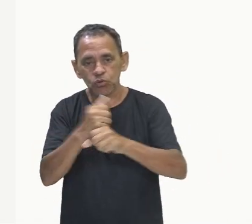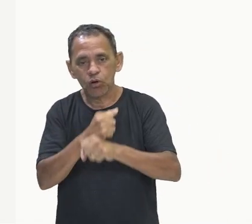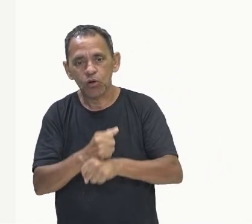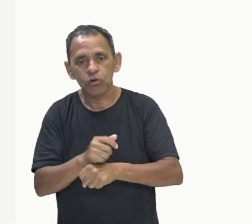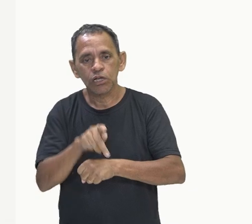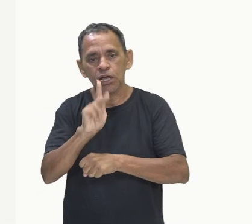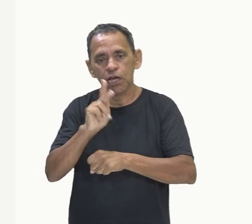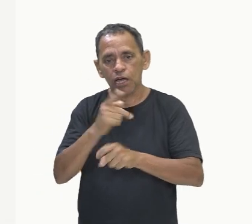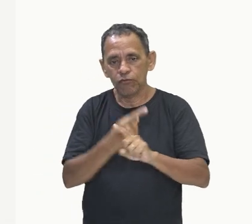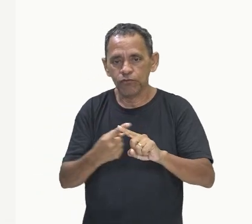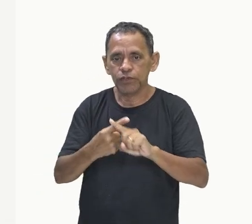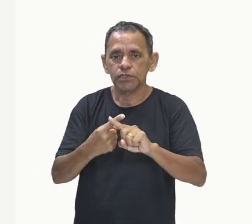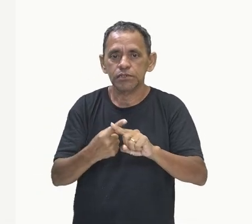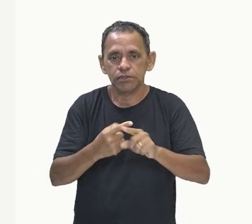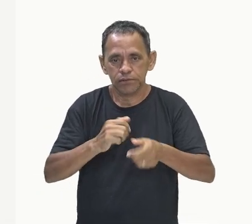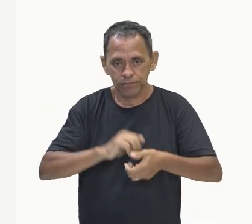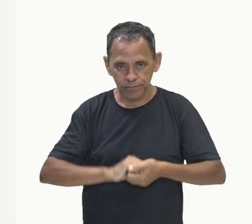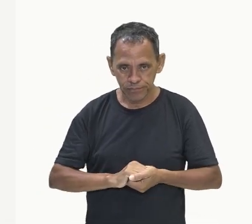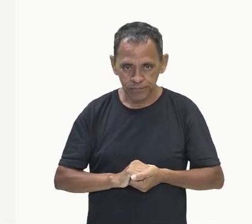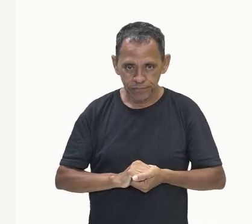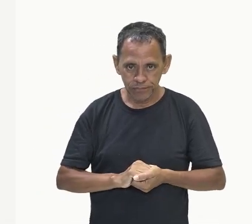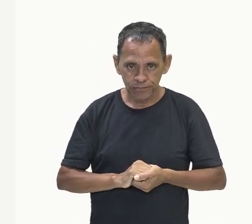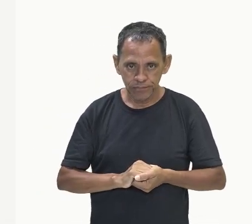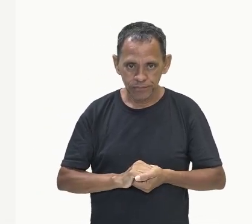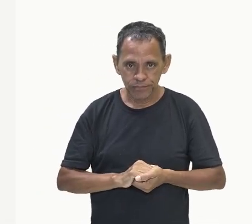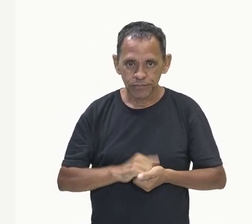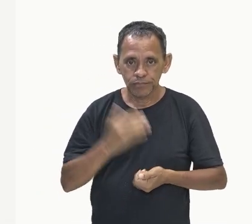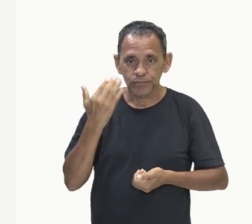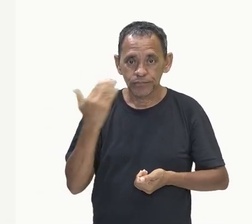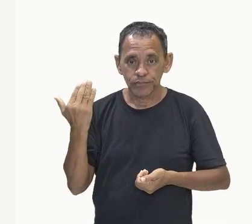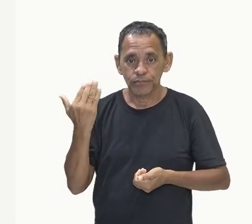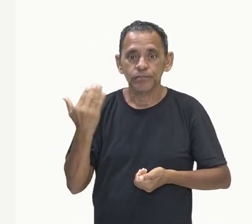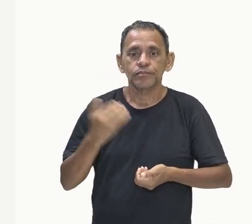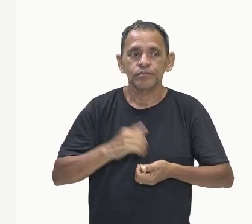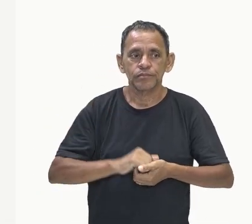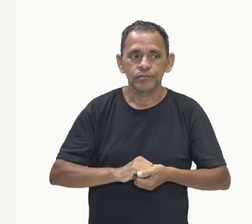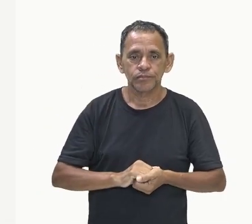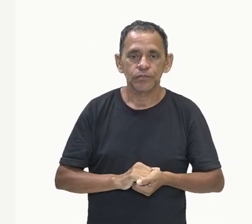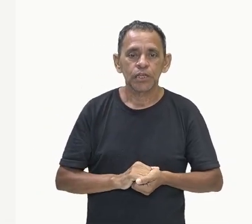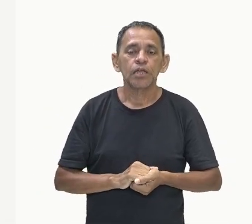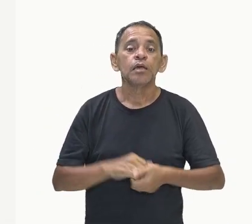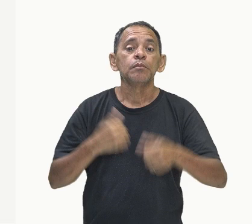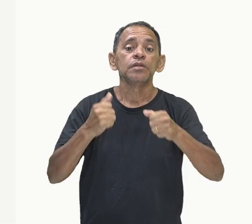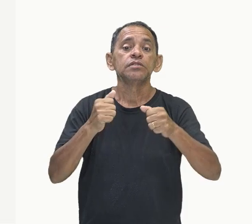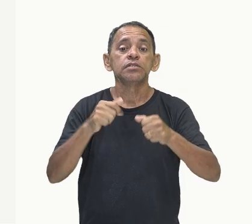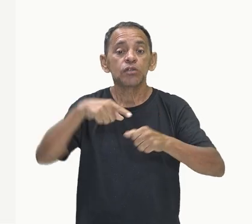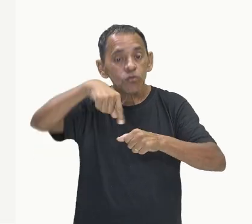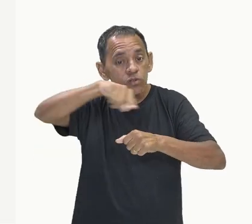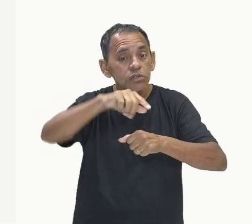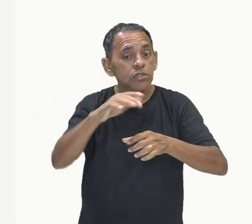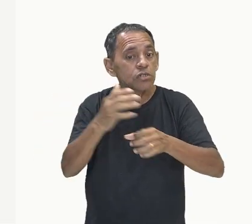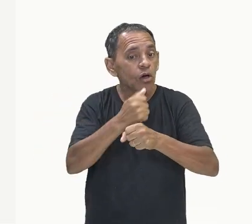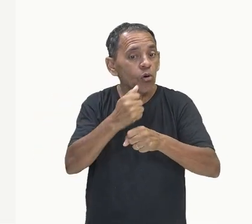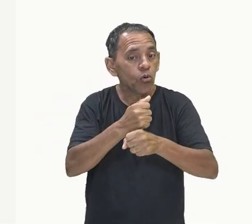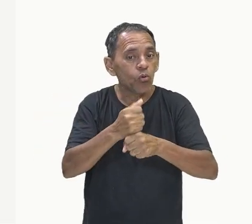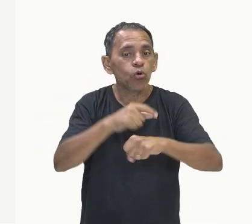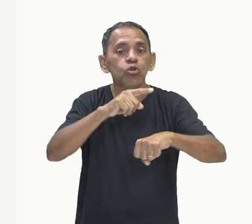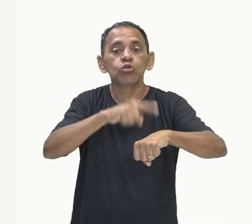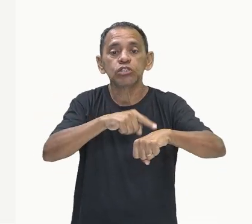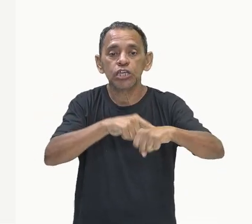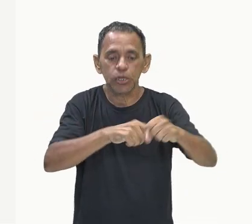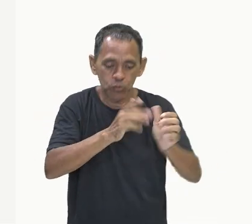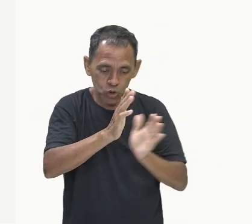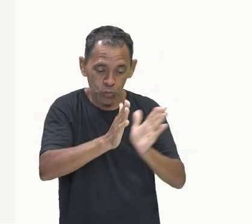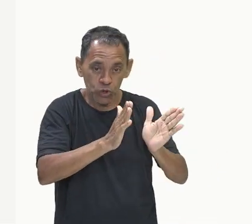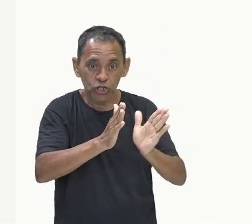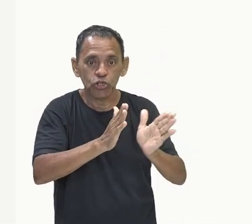de Kepler. E aí está, olha, para que você veja, né, que a relação entre o período